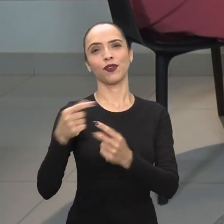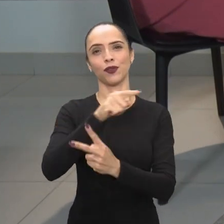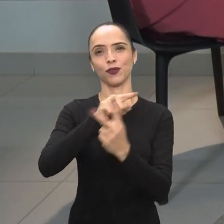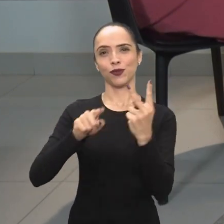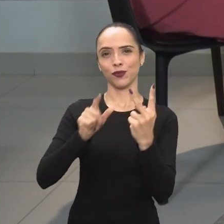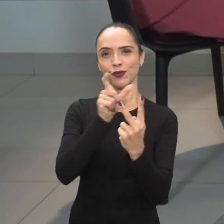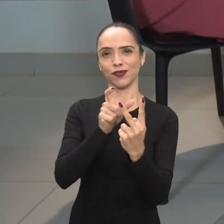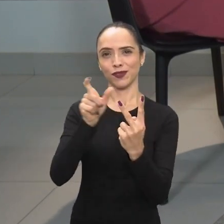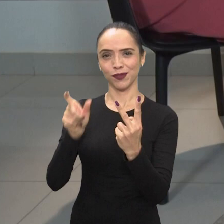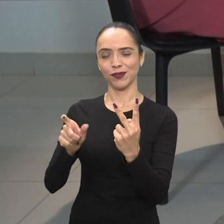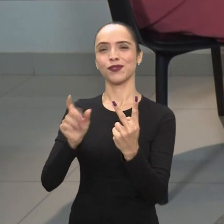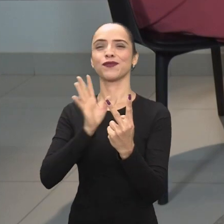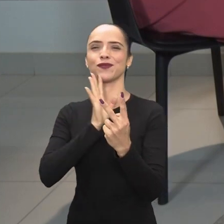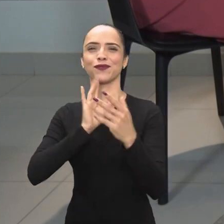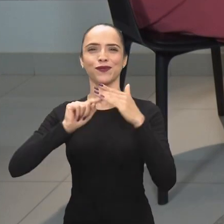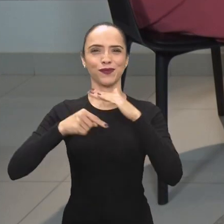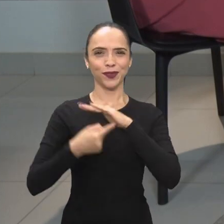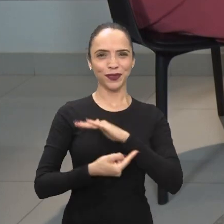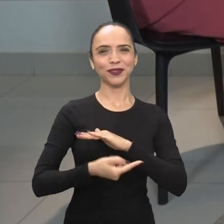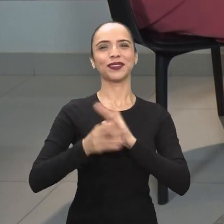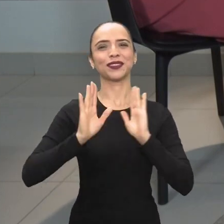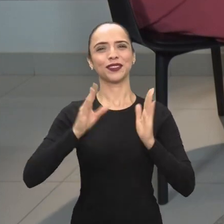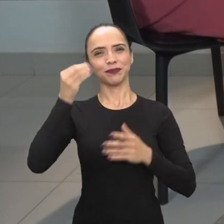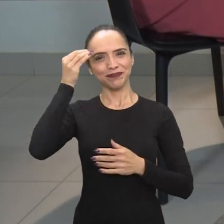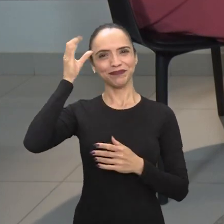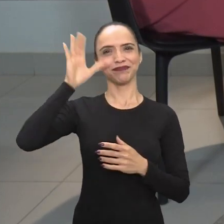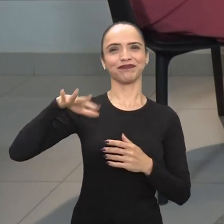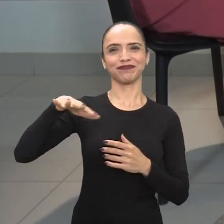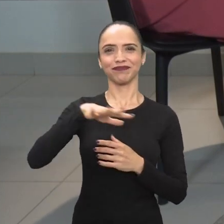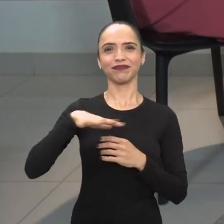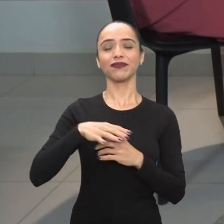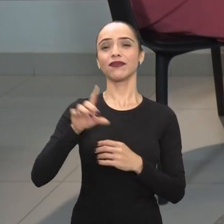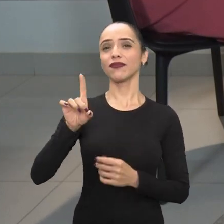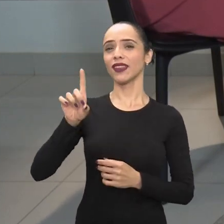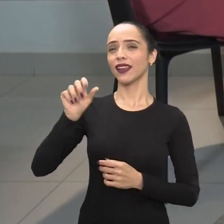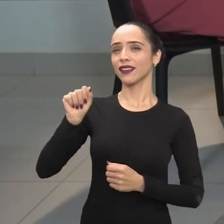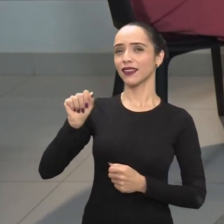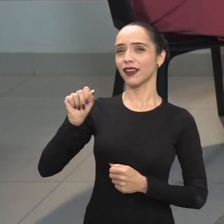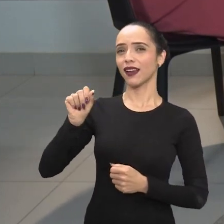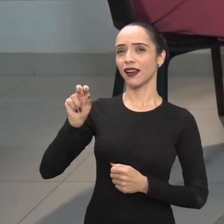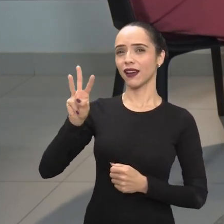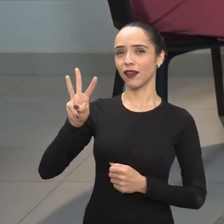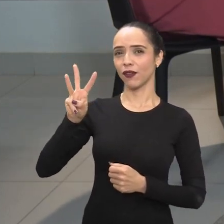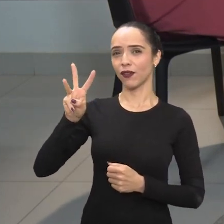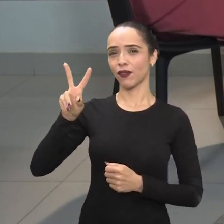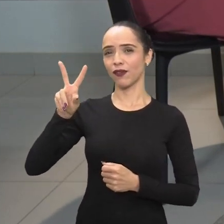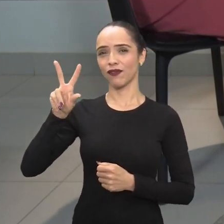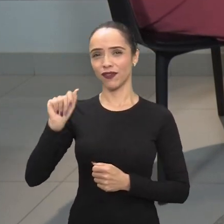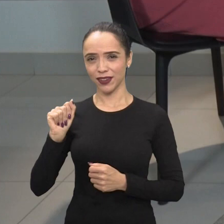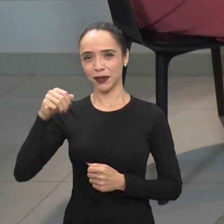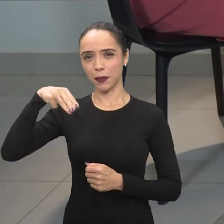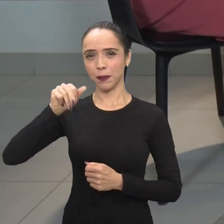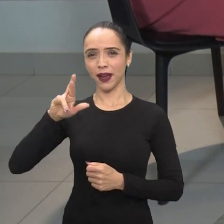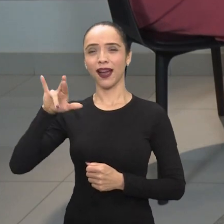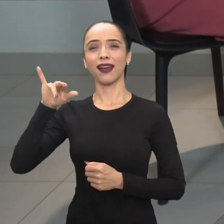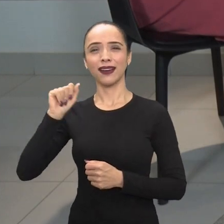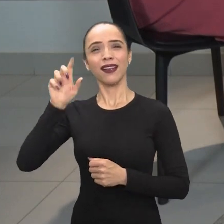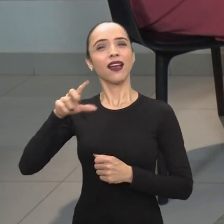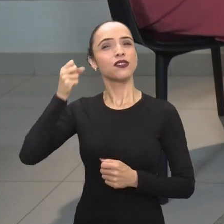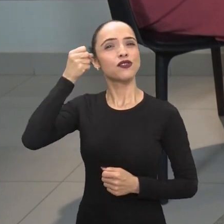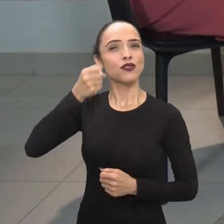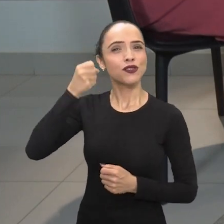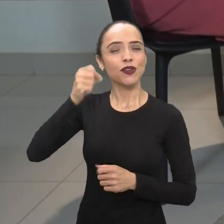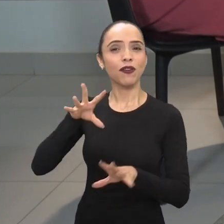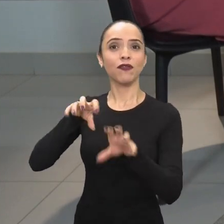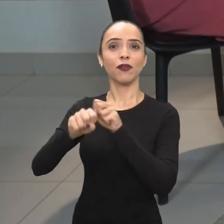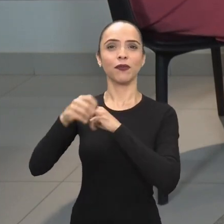aqui junto comigo a professora Dalva Maria que é socióloga e professora aposentada da Universidade Federal de Goiás muito obrigada pela